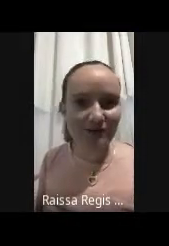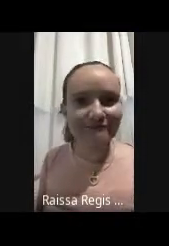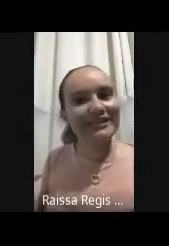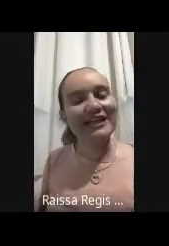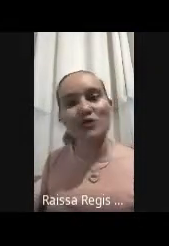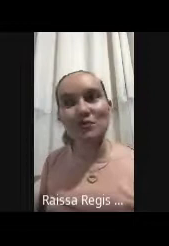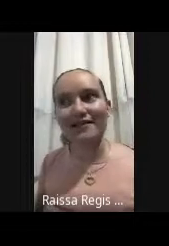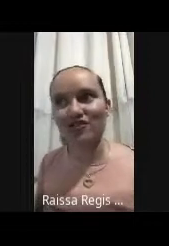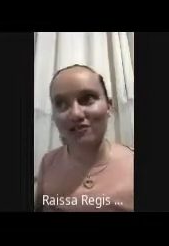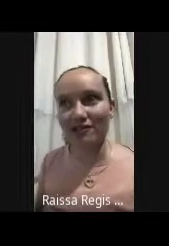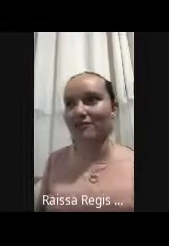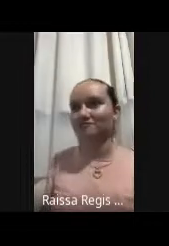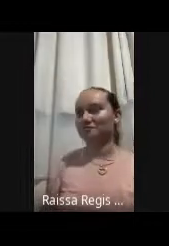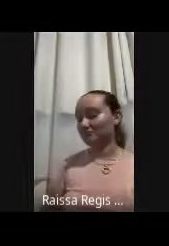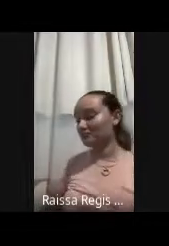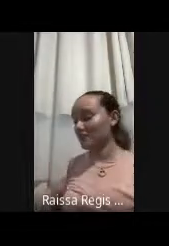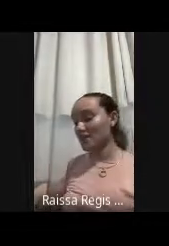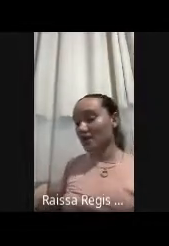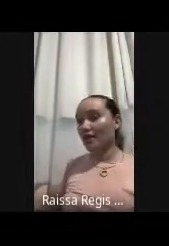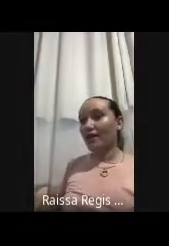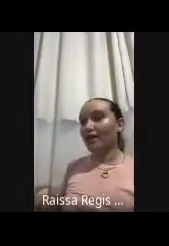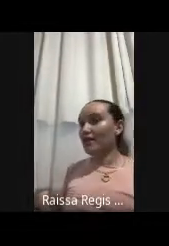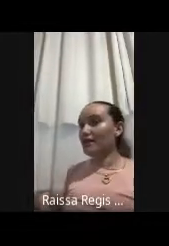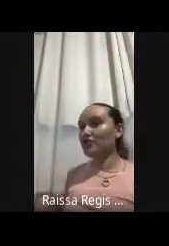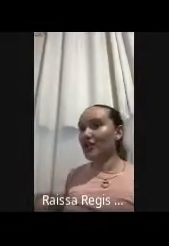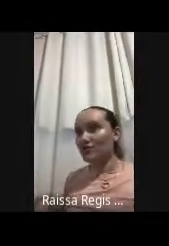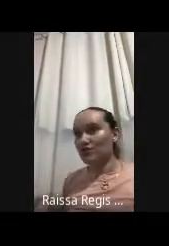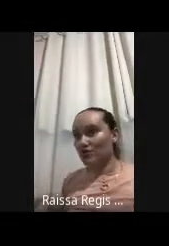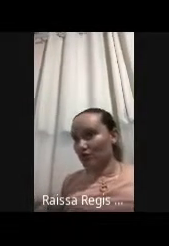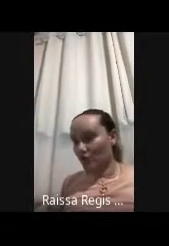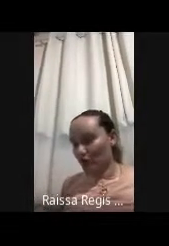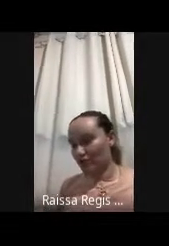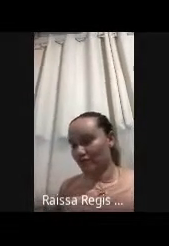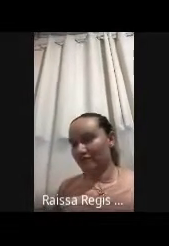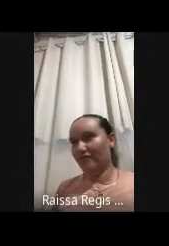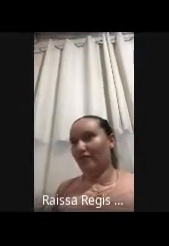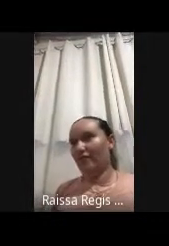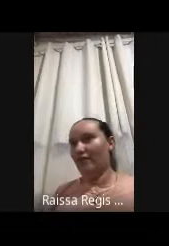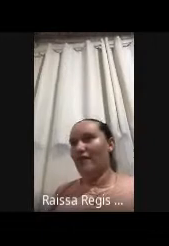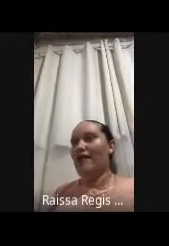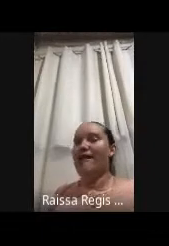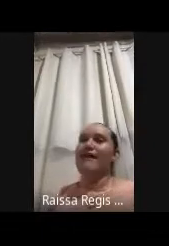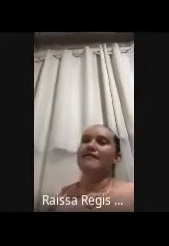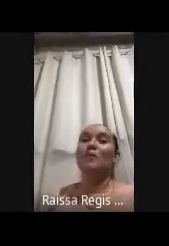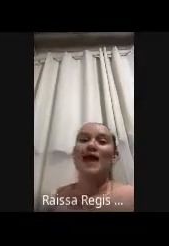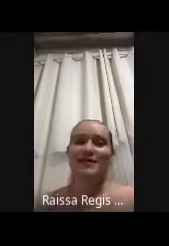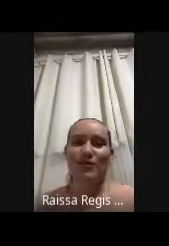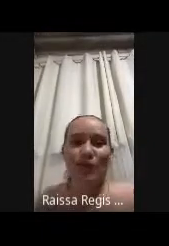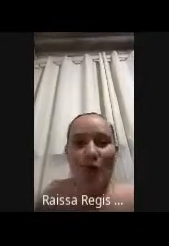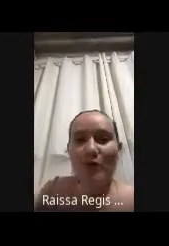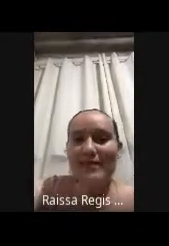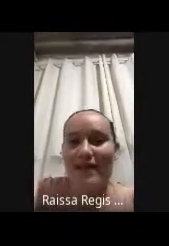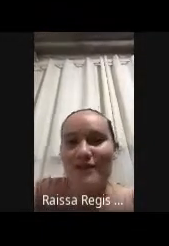na sua modalidade escrita. E aí a gente chega nos dias de hoje, no Brasil, como que